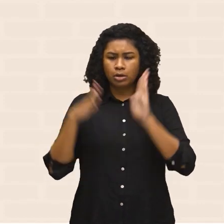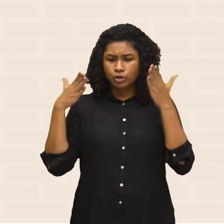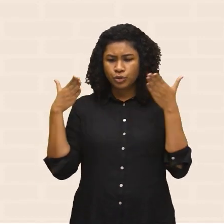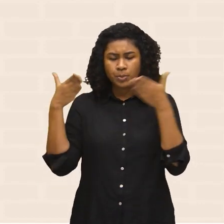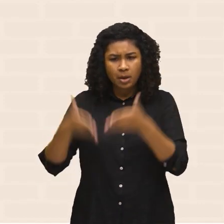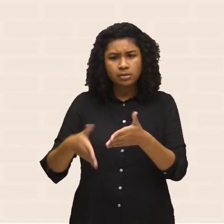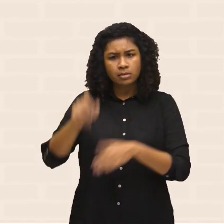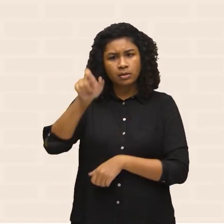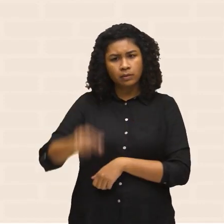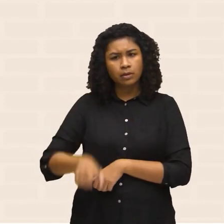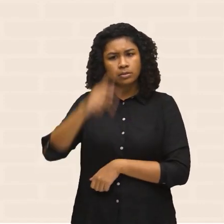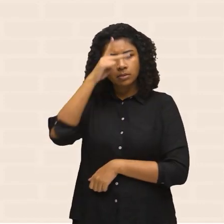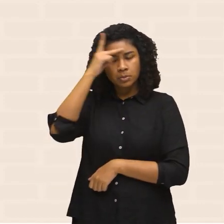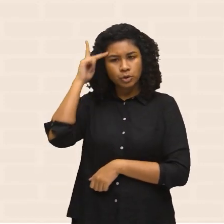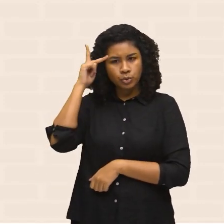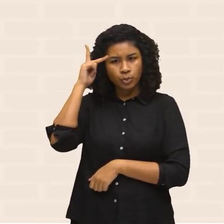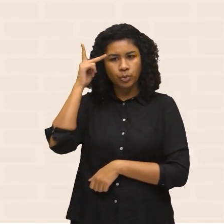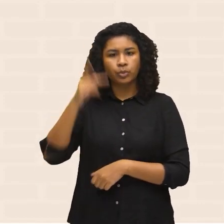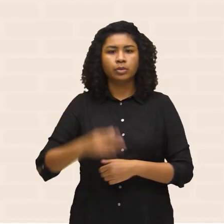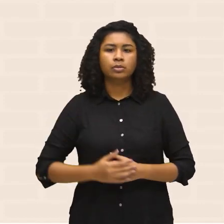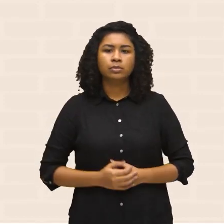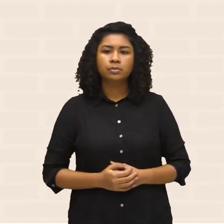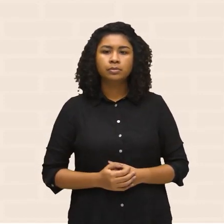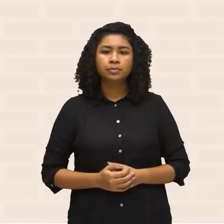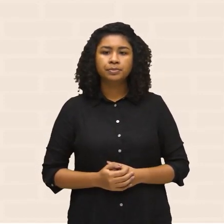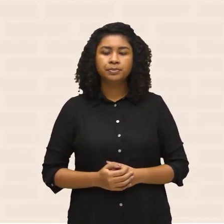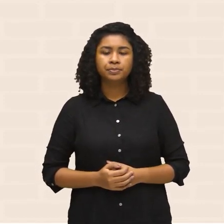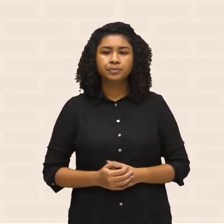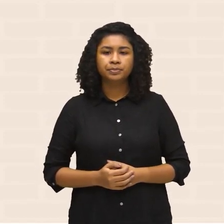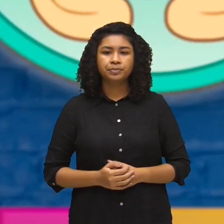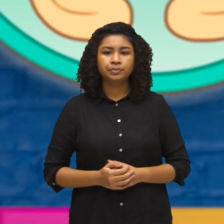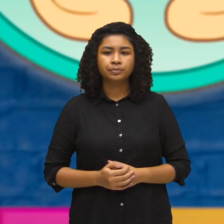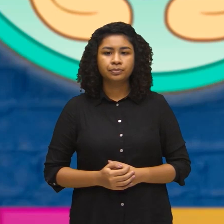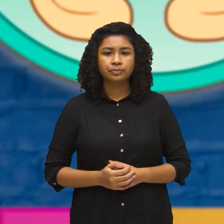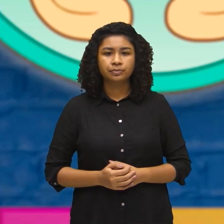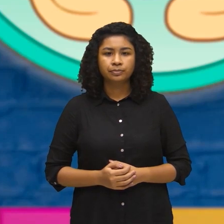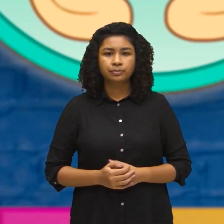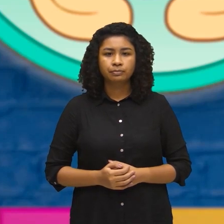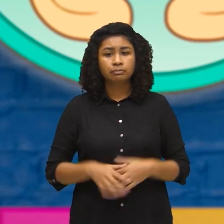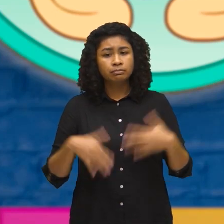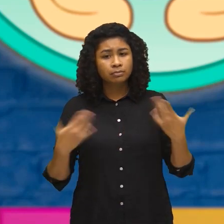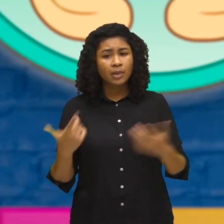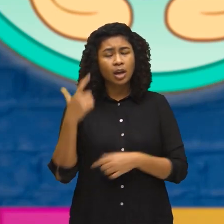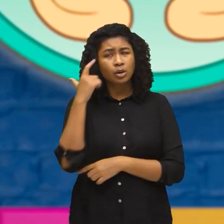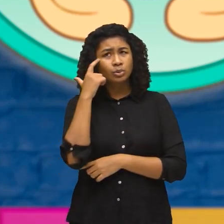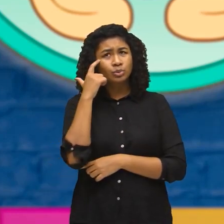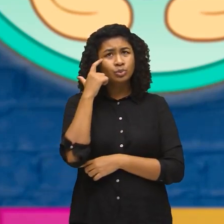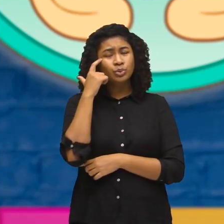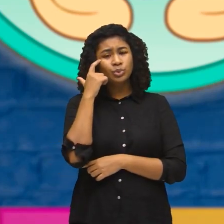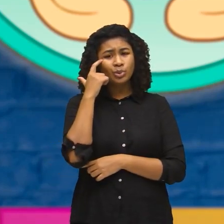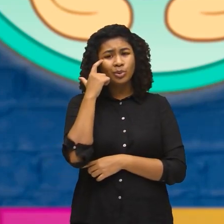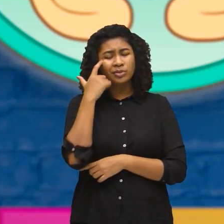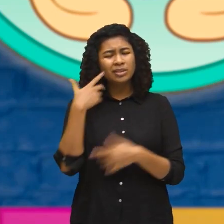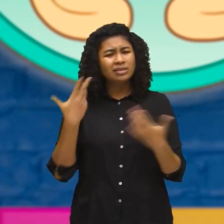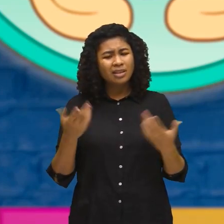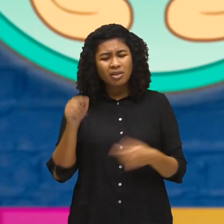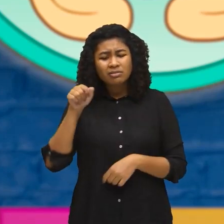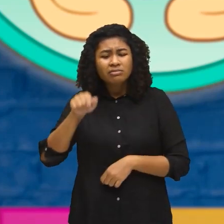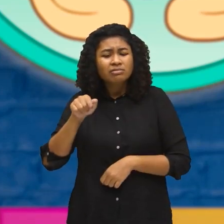Medidas socioeducativas, tá? Aí fica na dúvida, né? Nesses